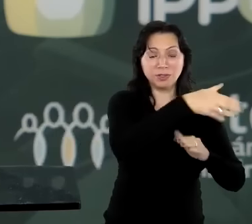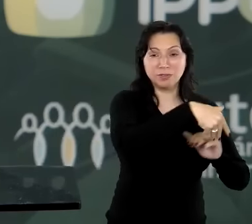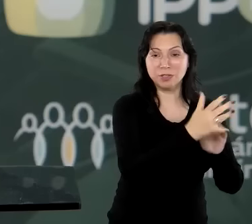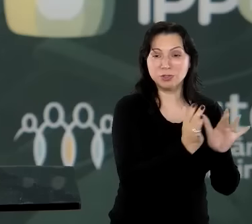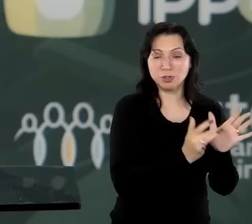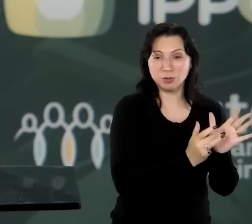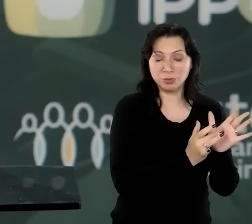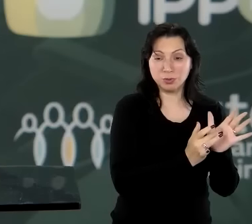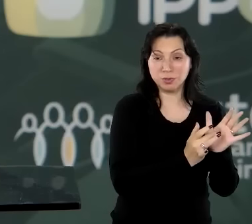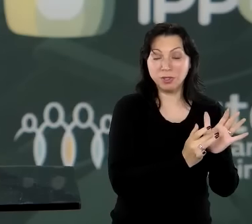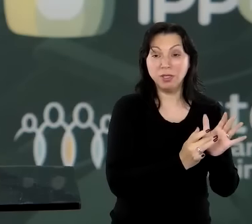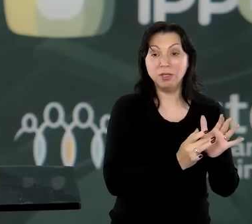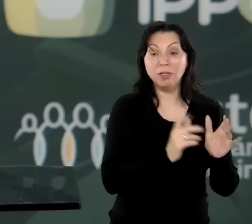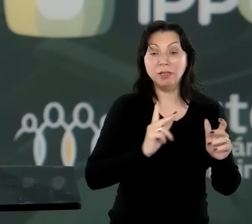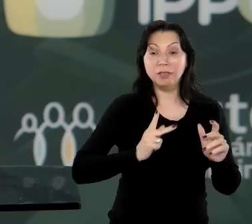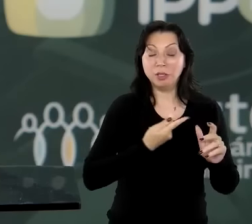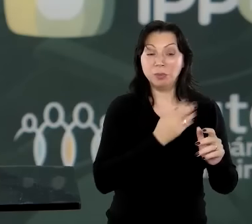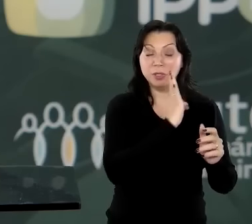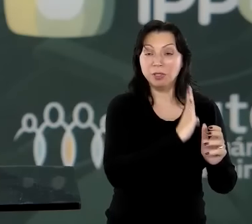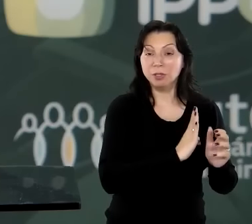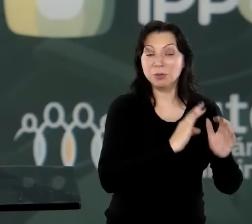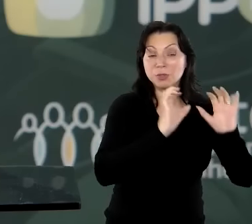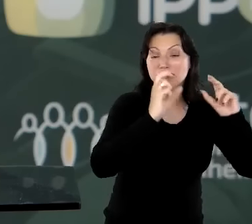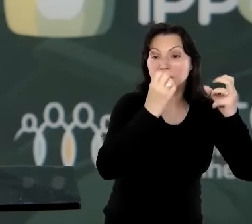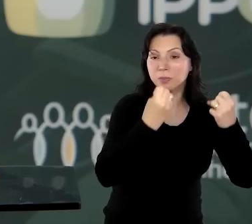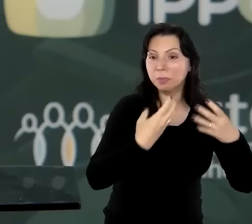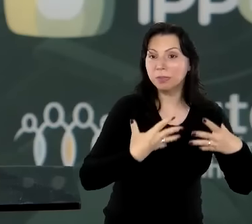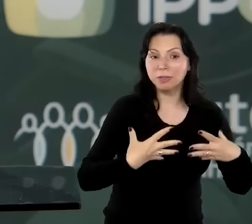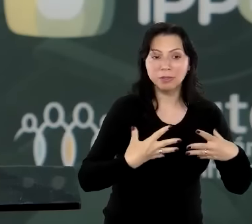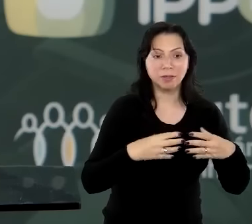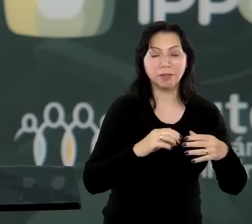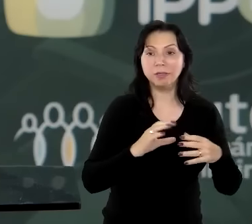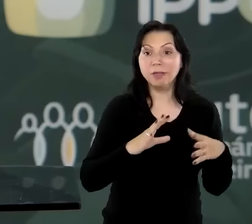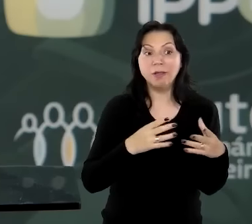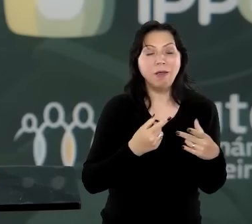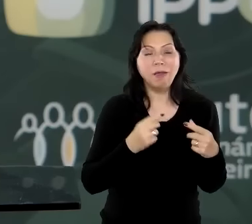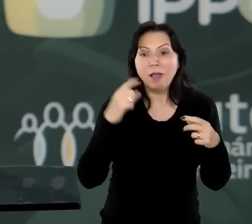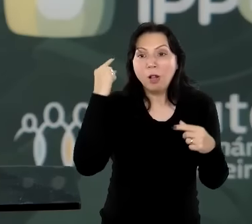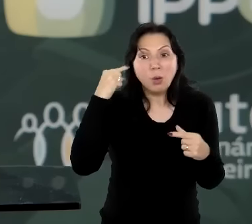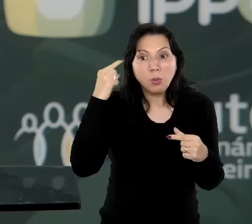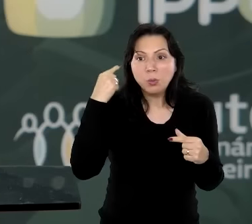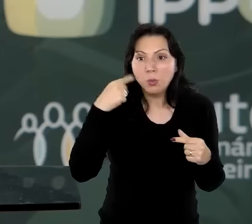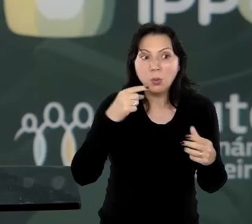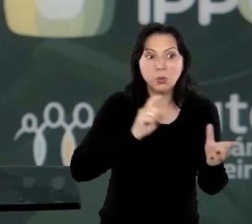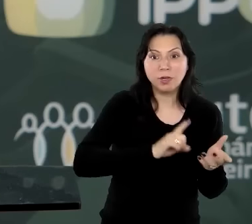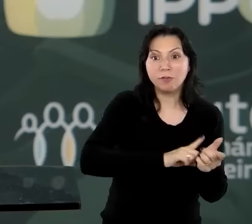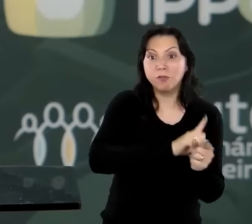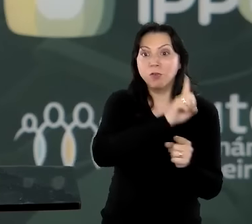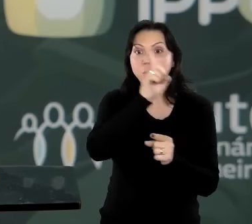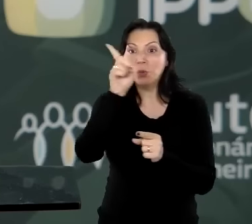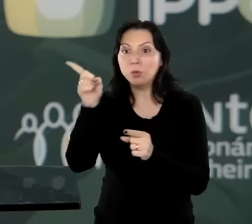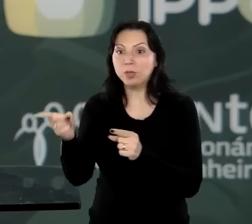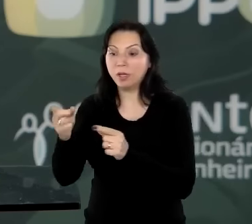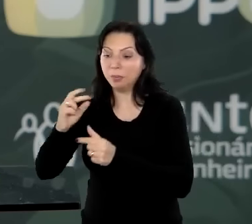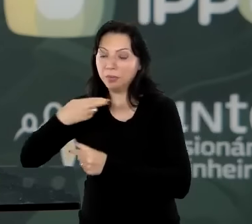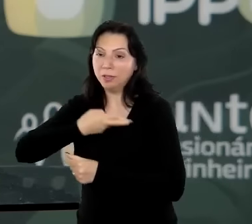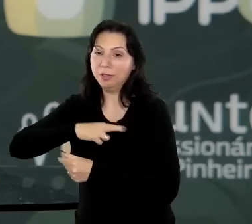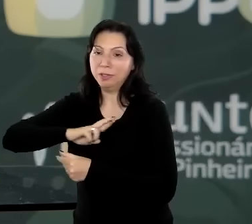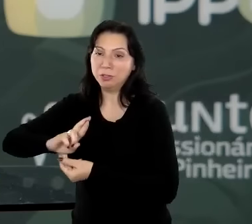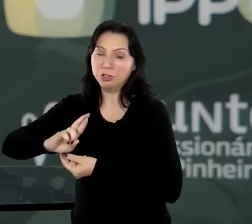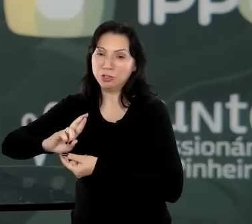uma loucura, é deixar a realidade e voltar ainda para as sombras. Jesus é o cumprimento da